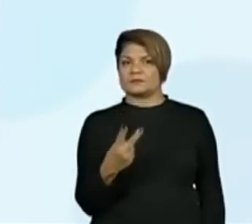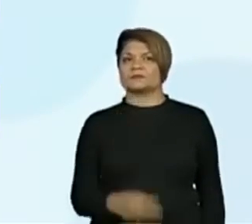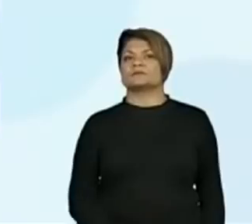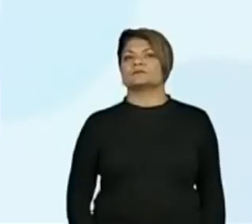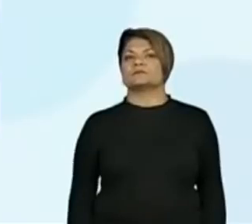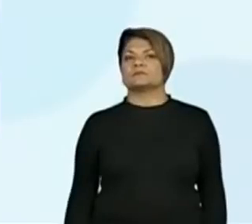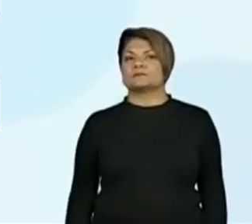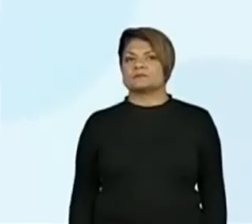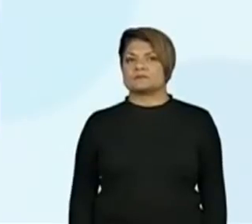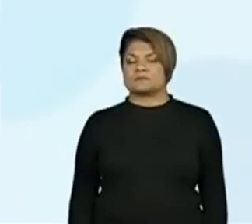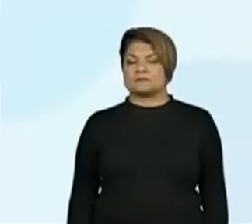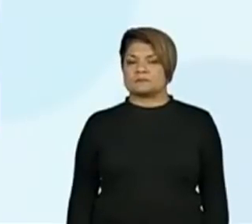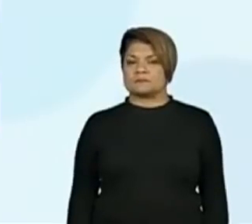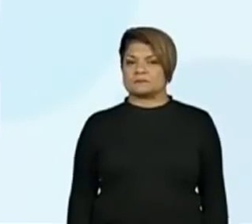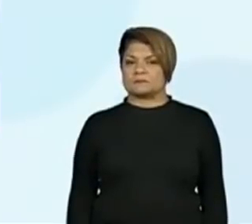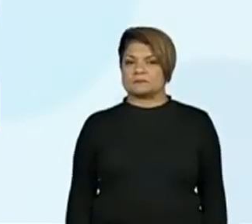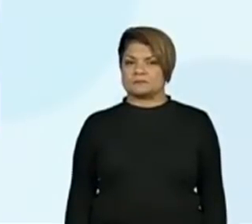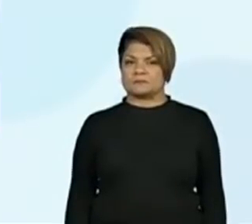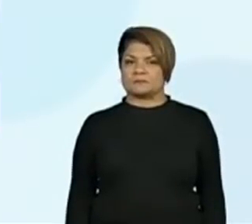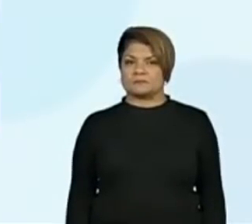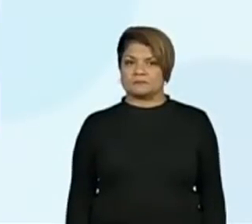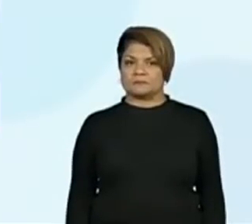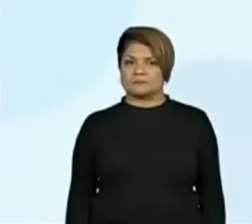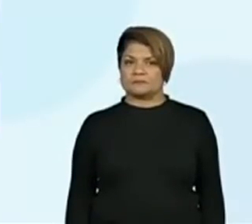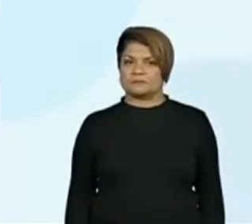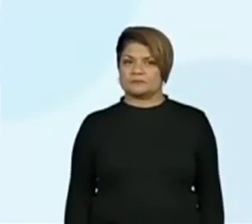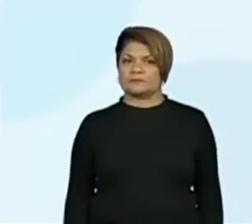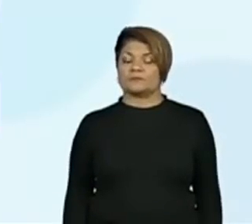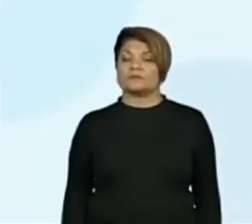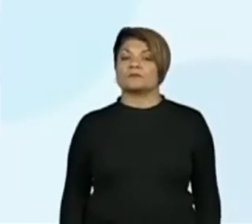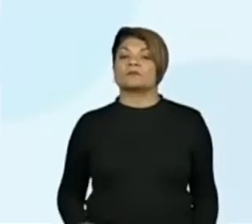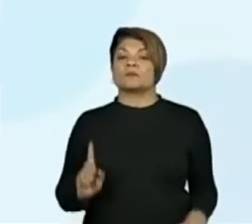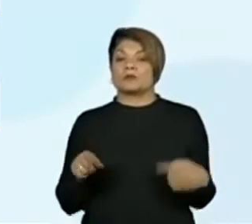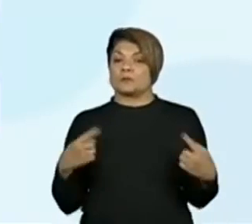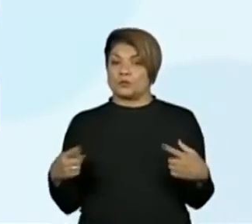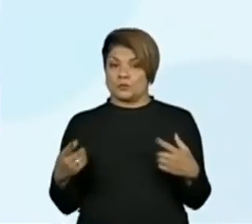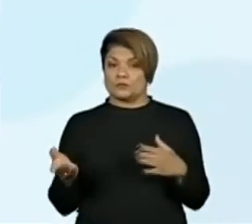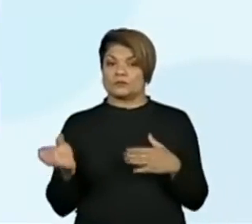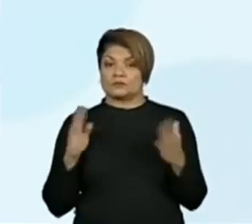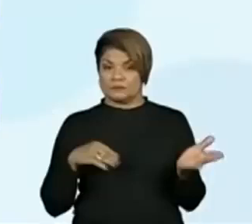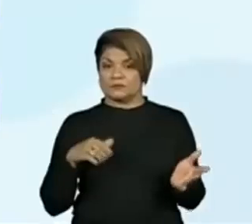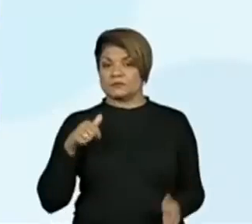742. Olha lá. Aí vem o